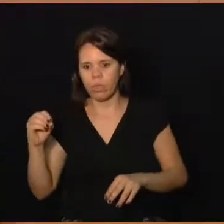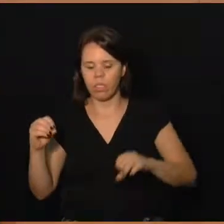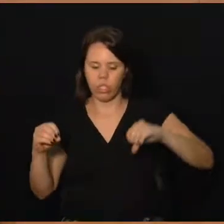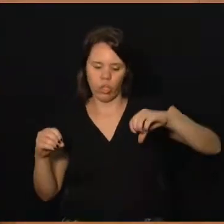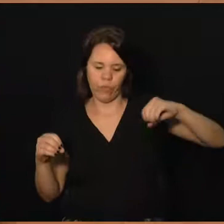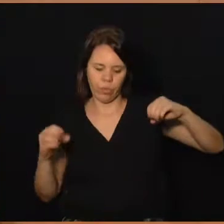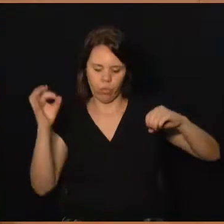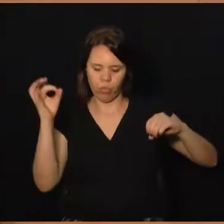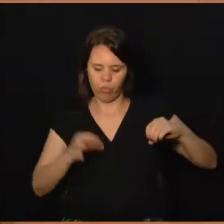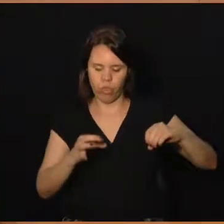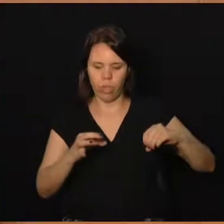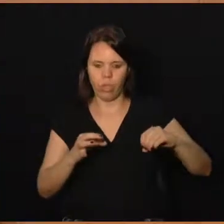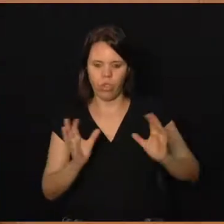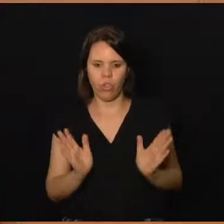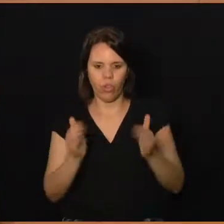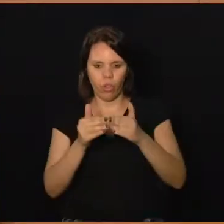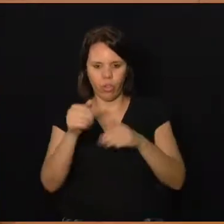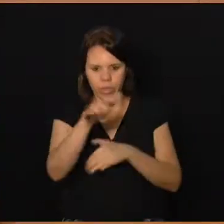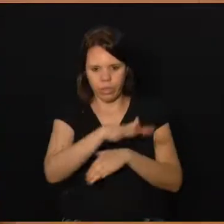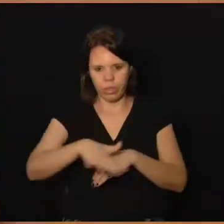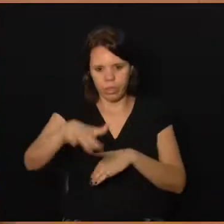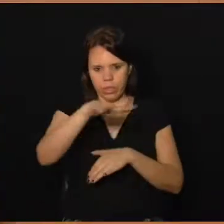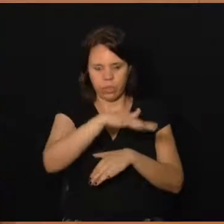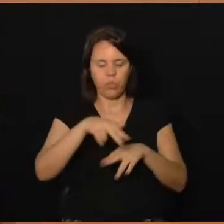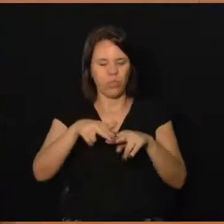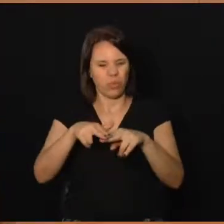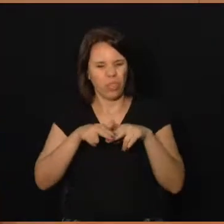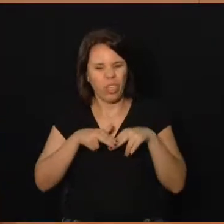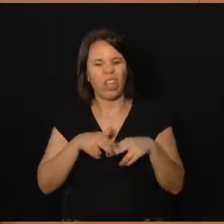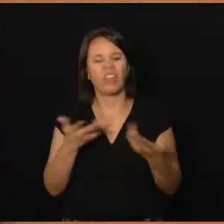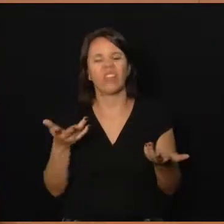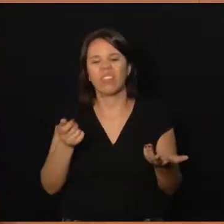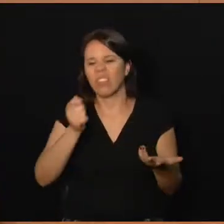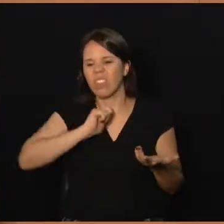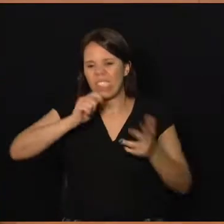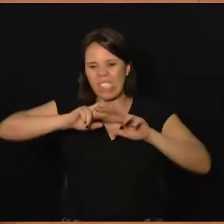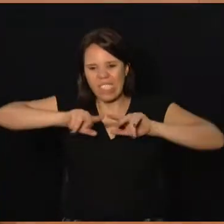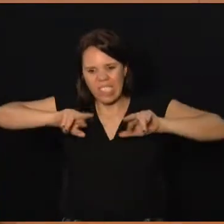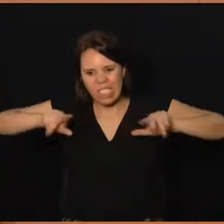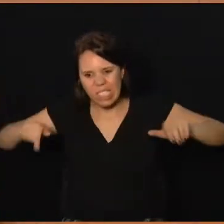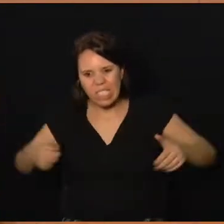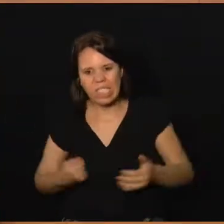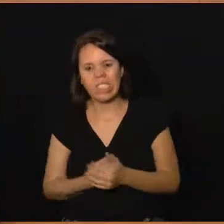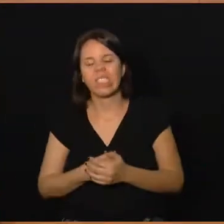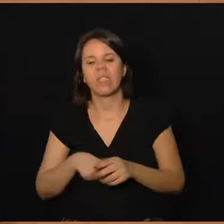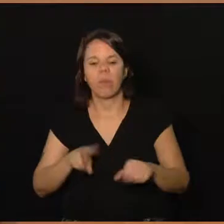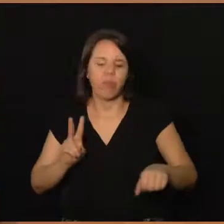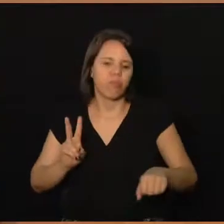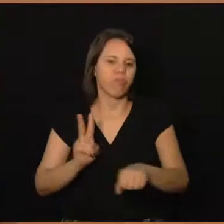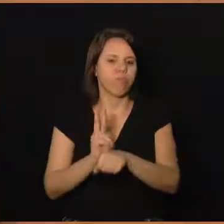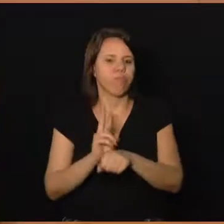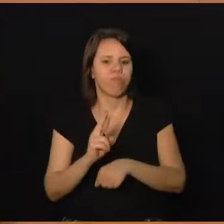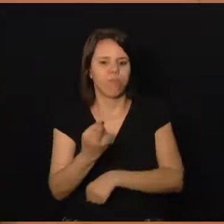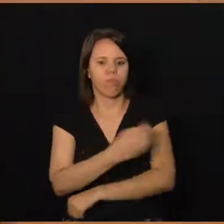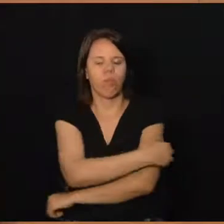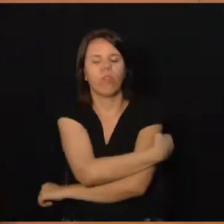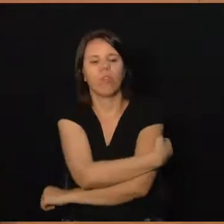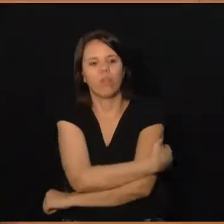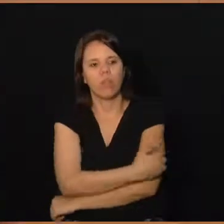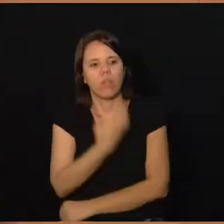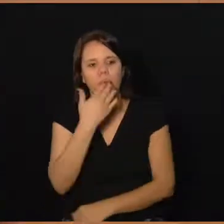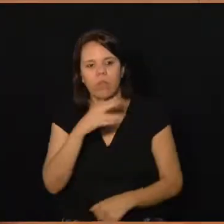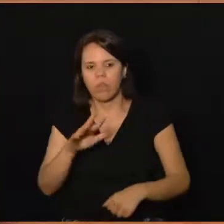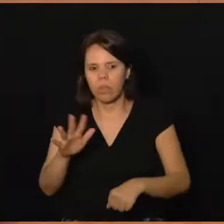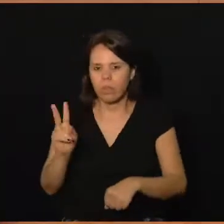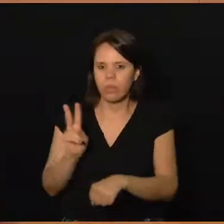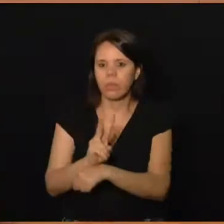projetos voltados para a área da dependência química, para a área da recuperação, né, da proteção das crianças